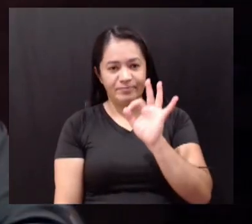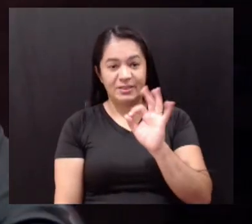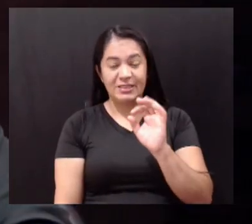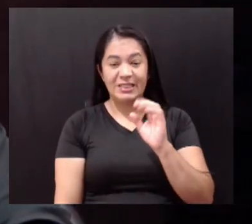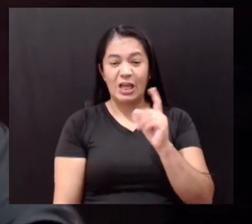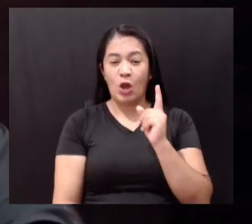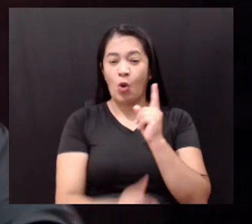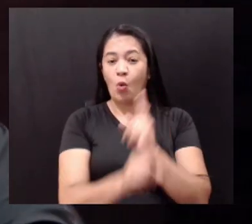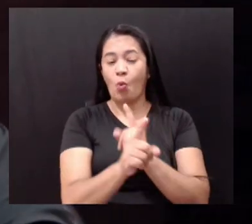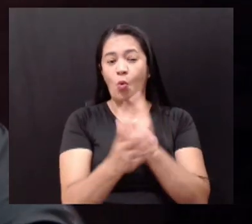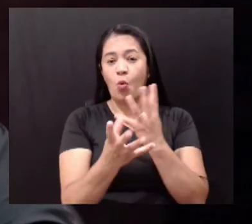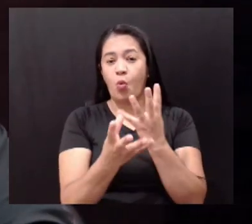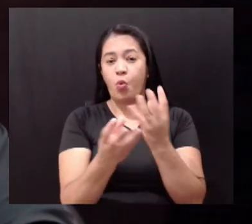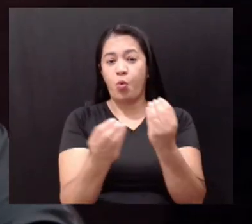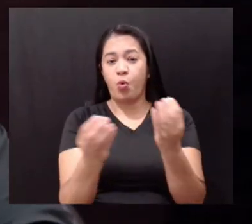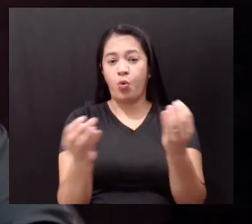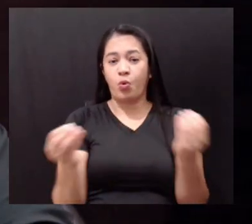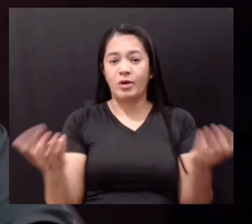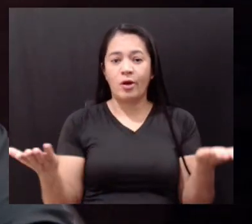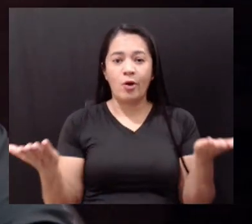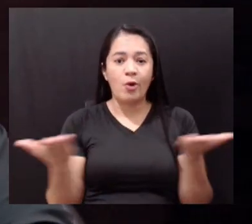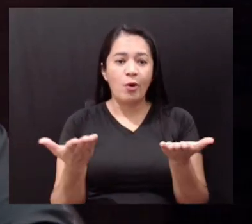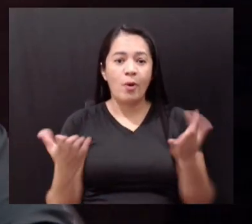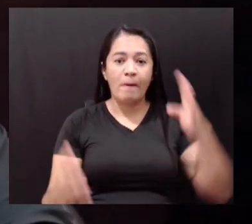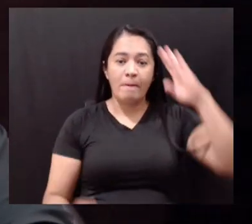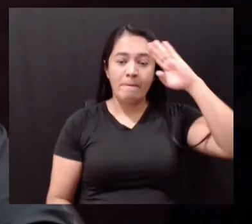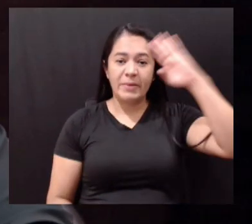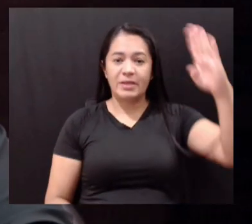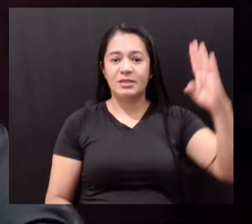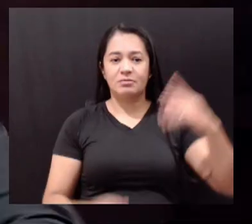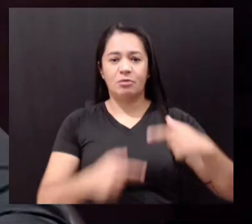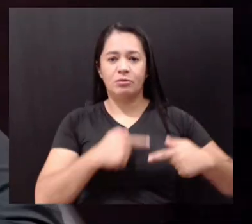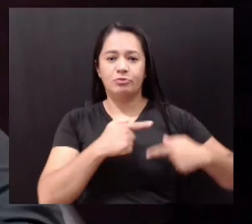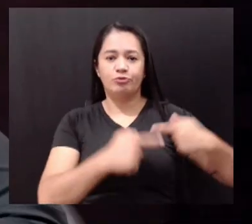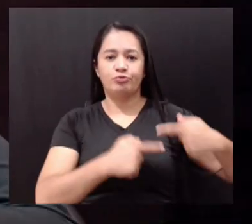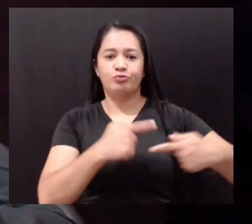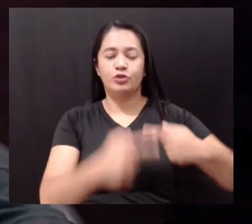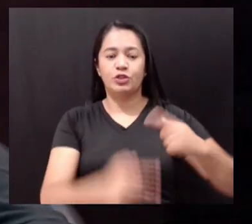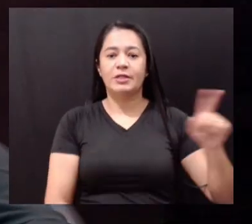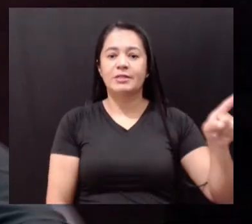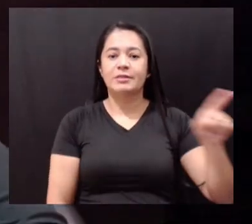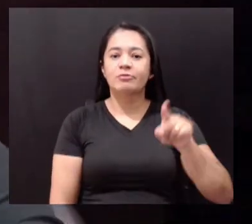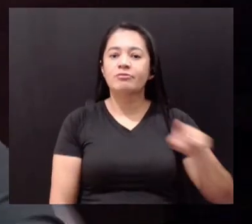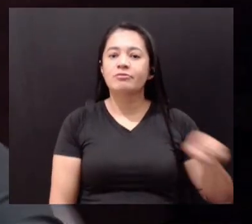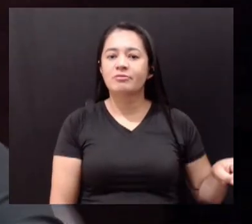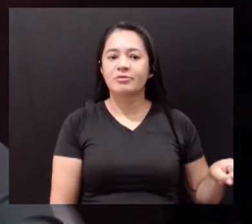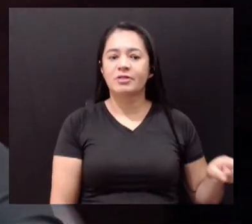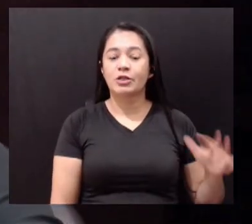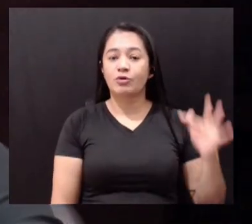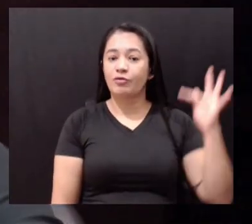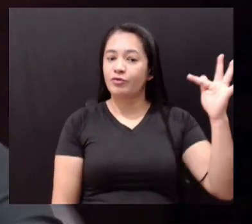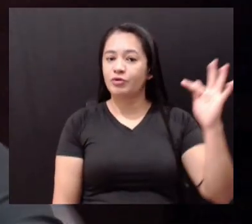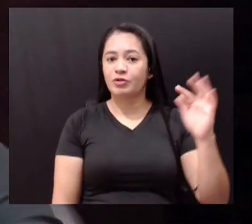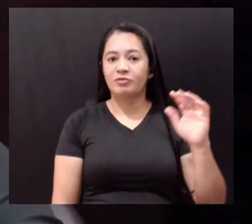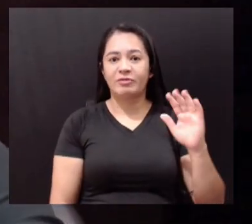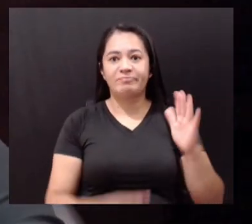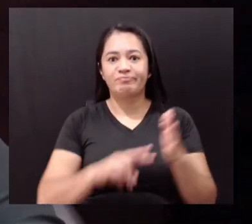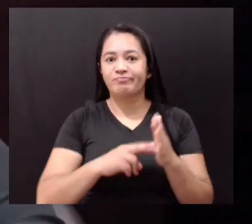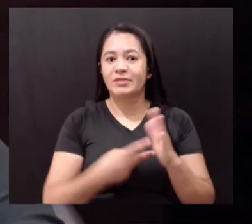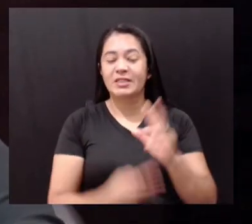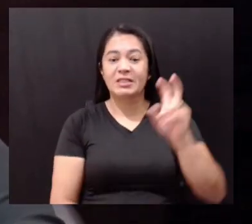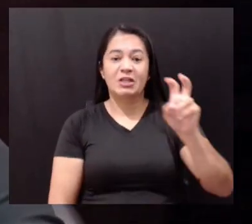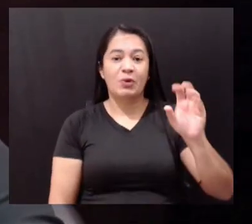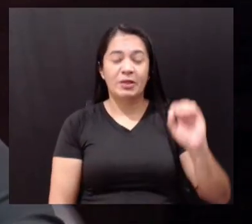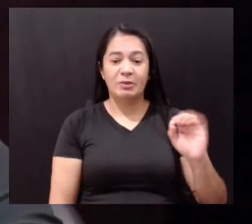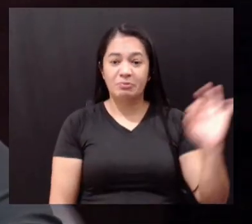né, então hoje, principalmente a geração Z, ela no futuro vai corresponder a mais de 50% do mercado de trabalho, né, então